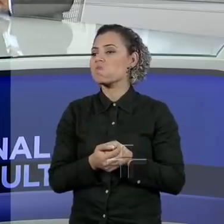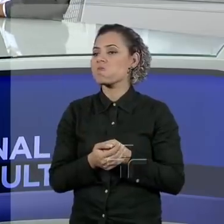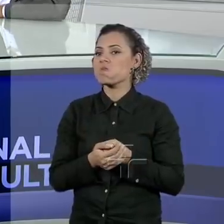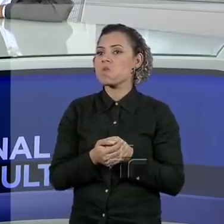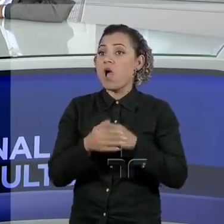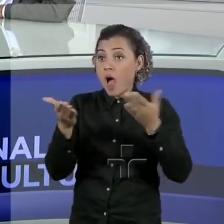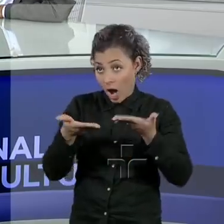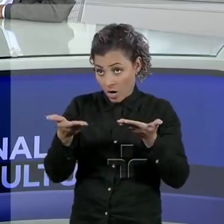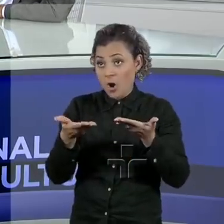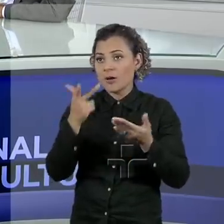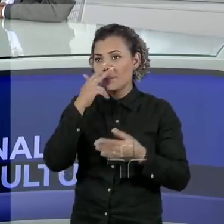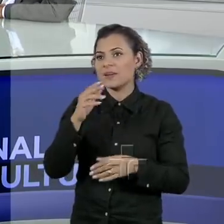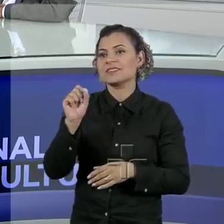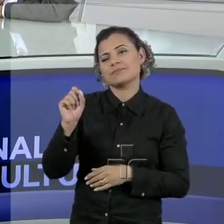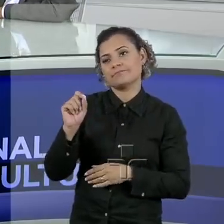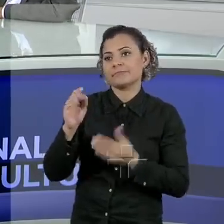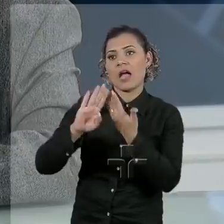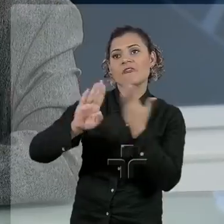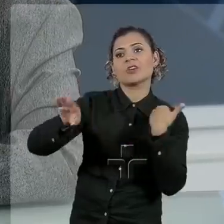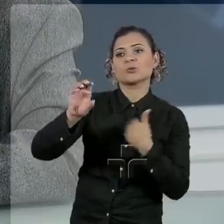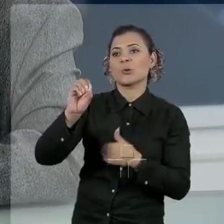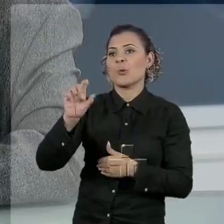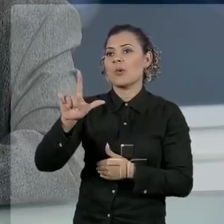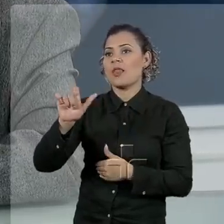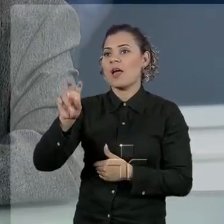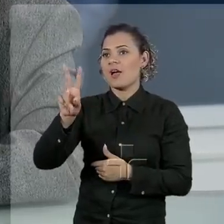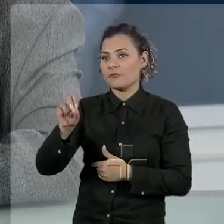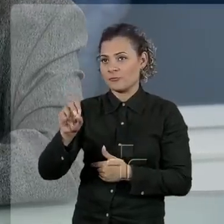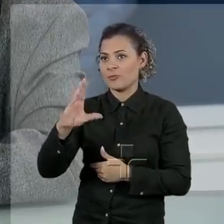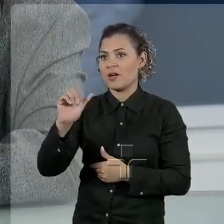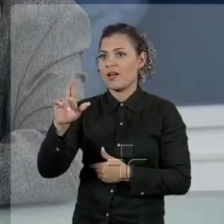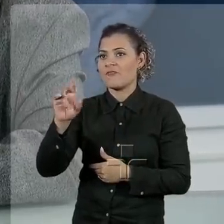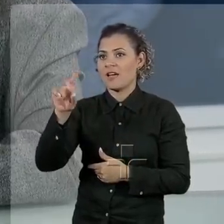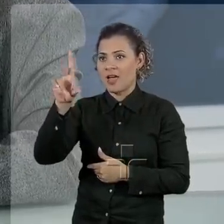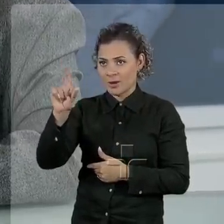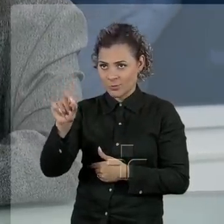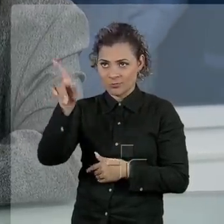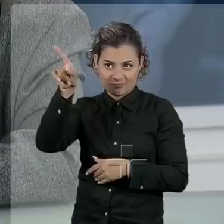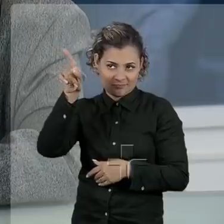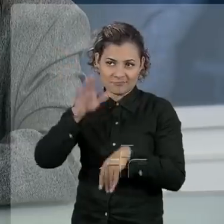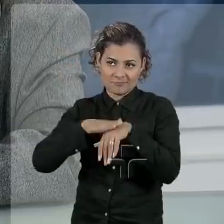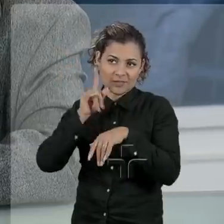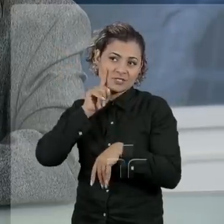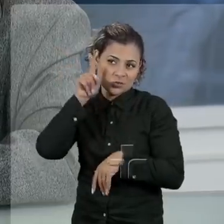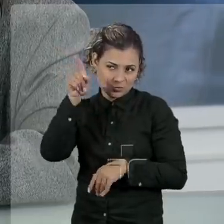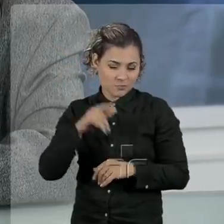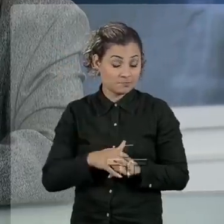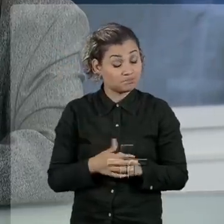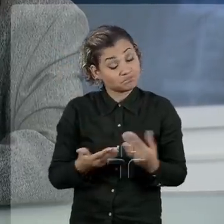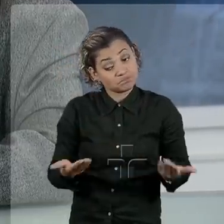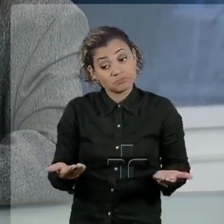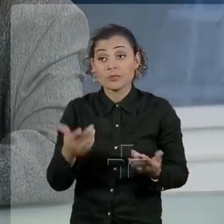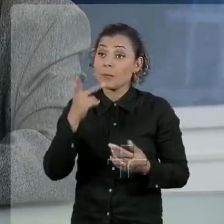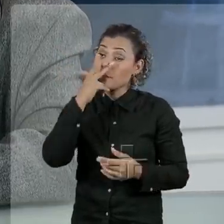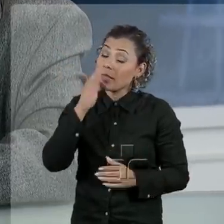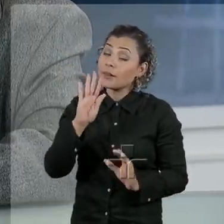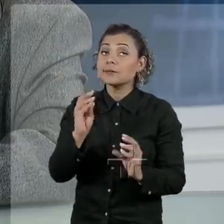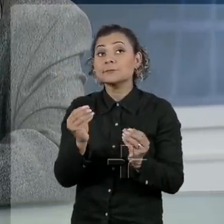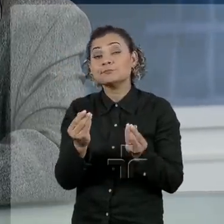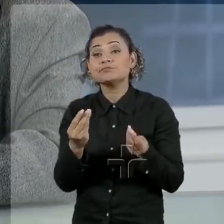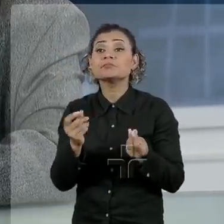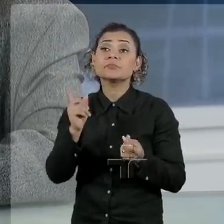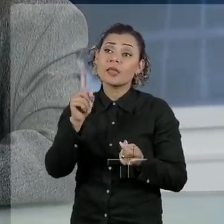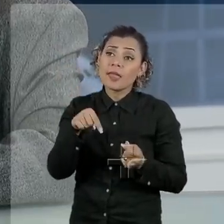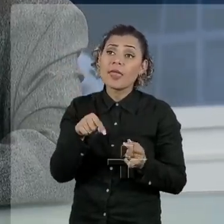pouco do Olavo de Carvalho e tal. Então, acho que a fala do Bolsonaro, ela é importante, acho que ele foi uma fala feliz, no